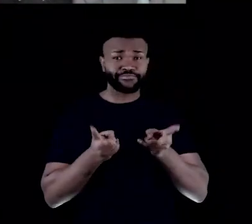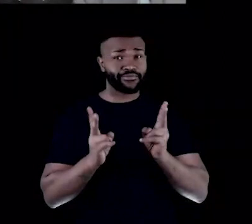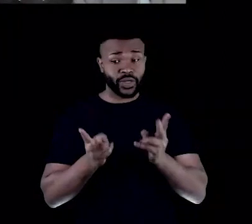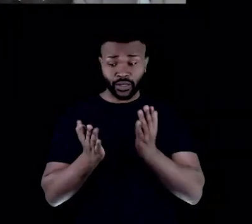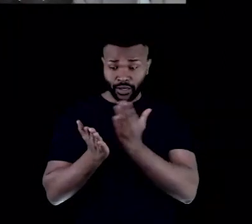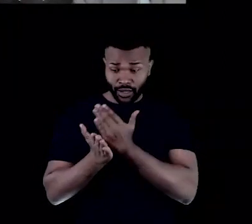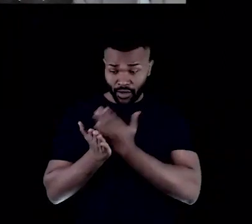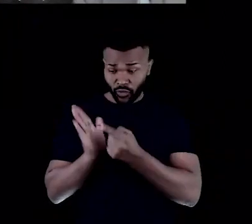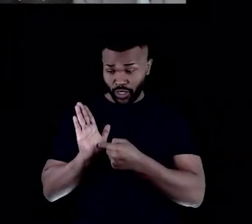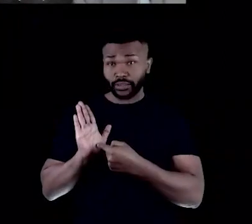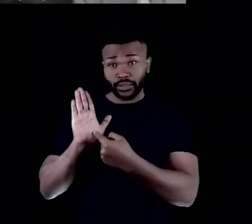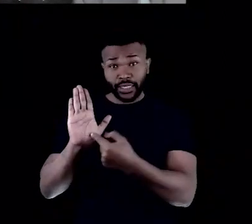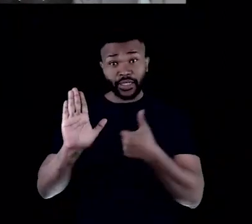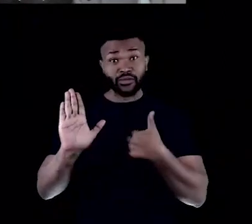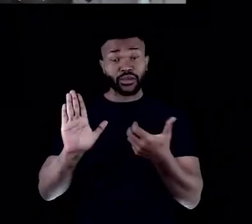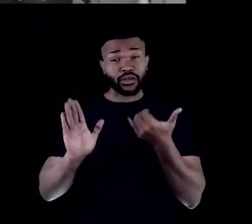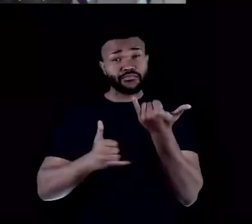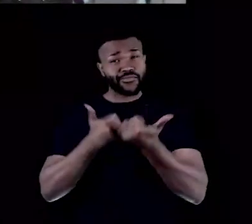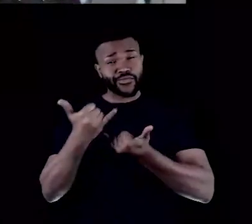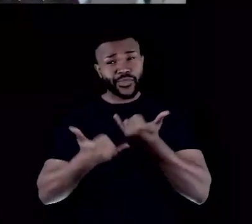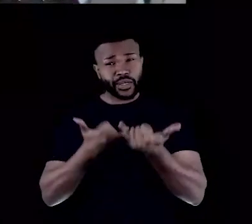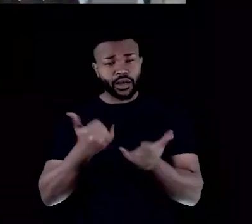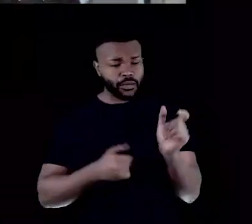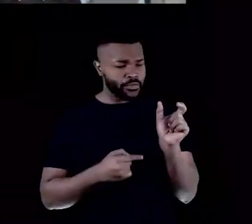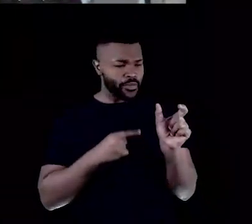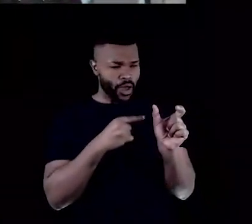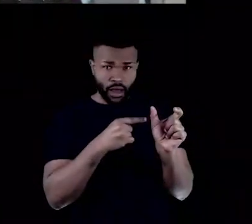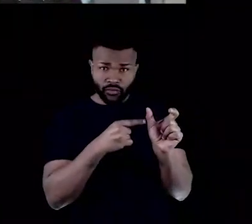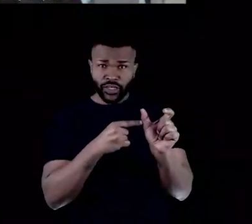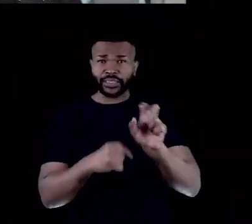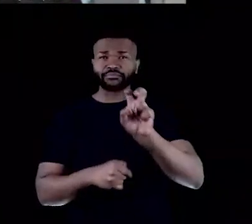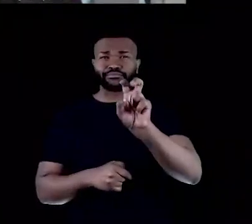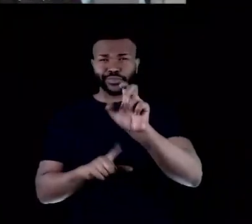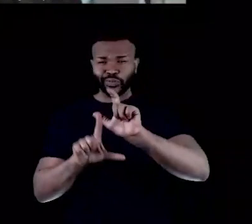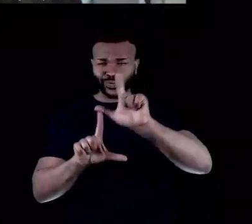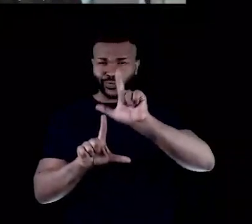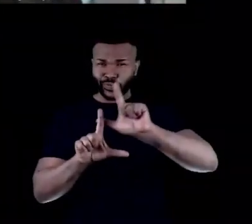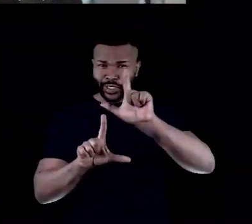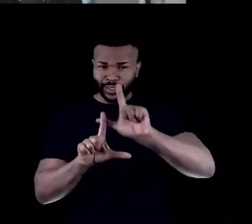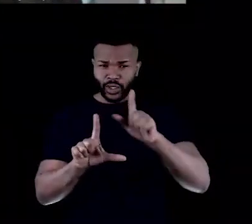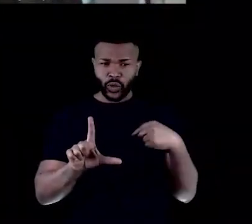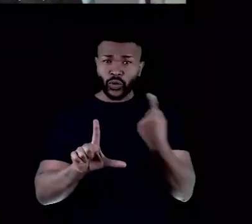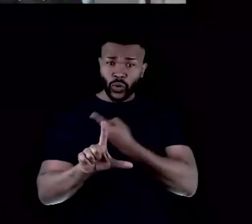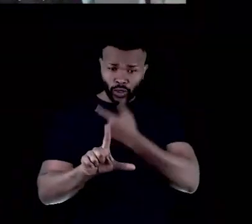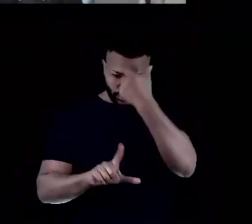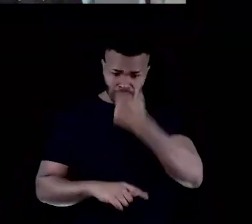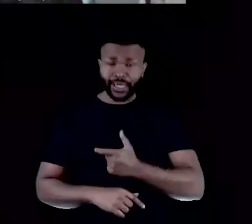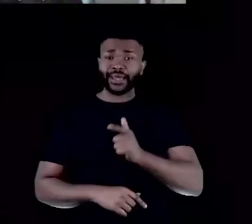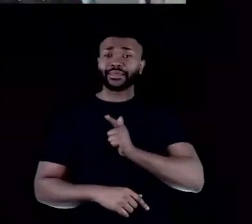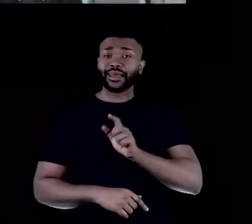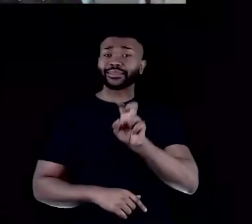né? E esse livro, eu quis brincar um pouco com isso, porque sinto é uma palavra que tem 5 letras e nós temos